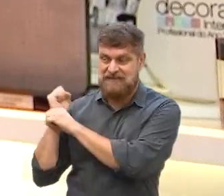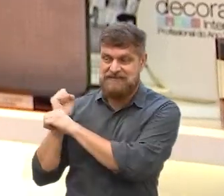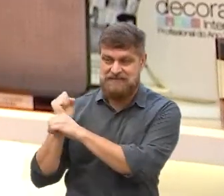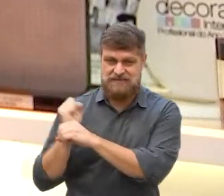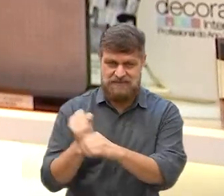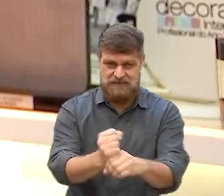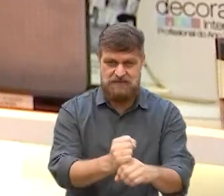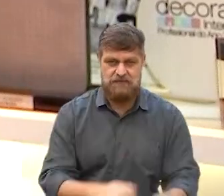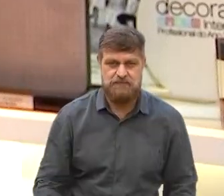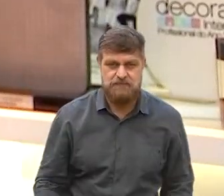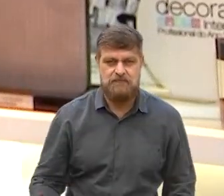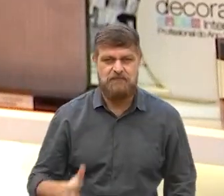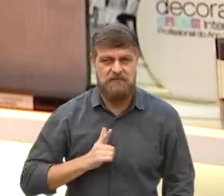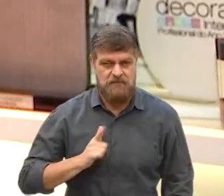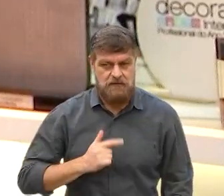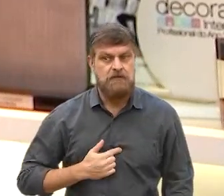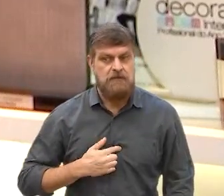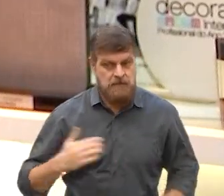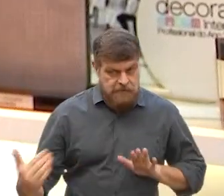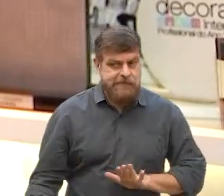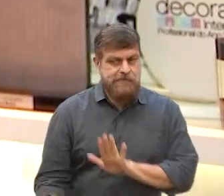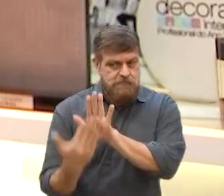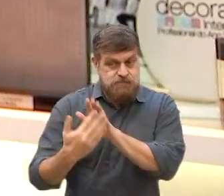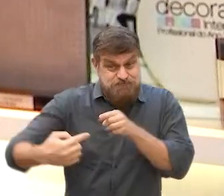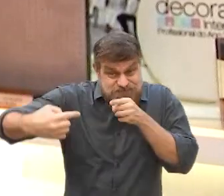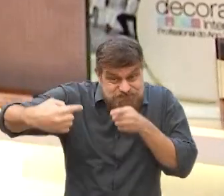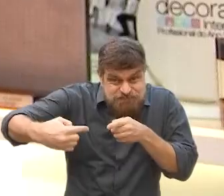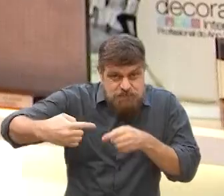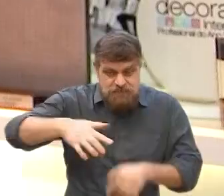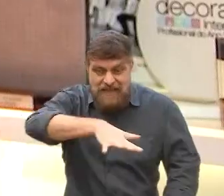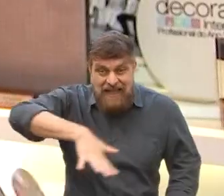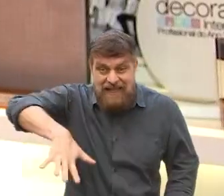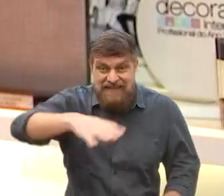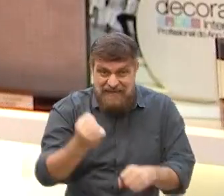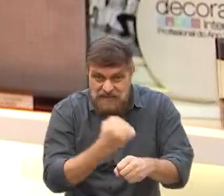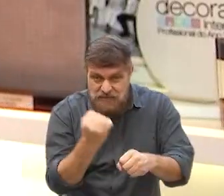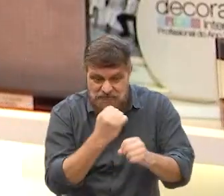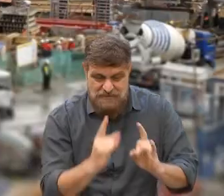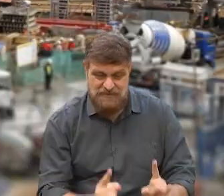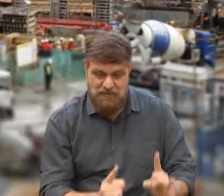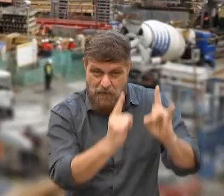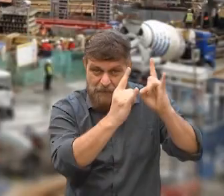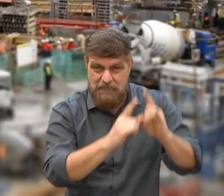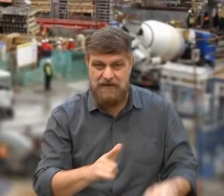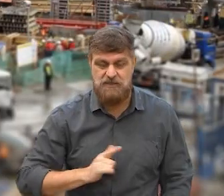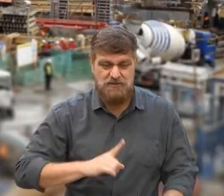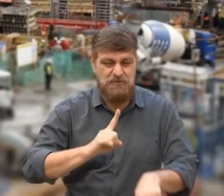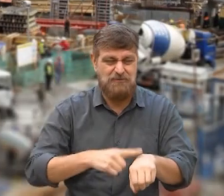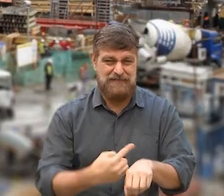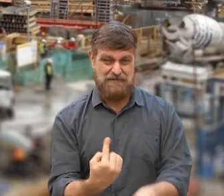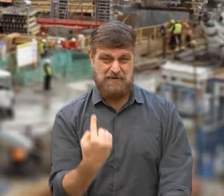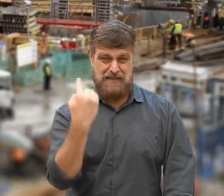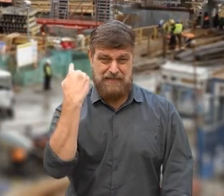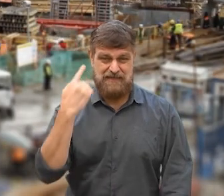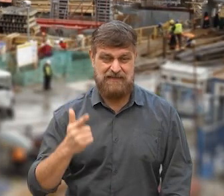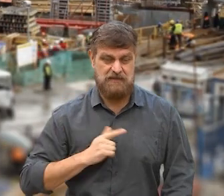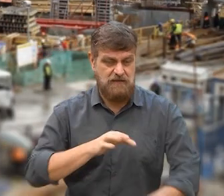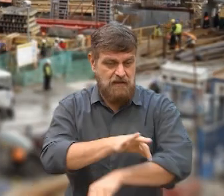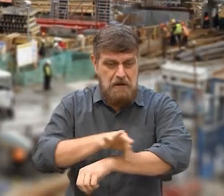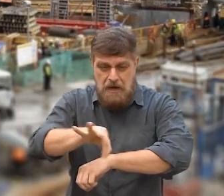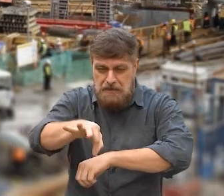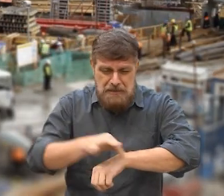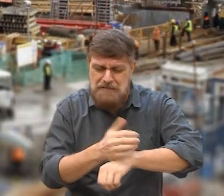conseguiu, fazendo um trabalho com muita insistência, com muita garra, muita luta mesmo, que não foi fácil, a gente conseguiu chegar e